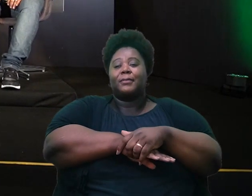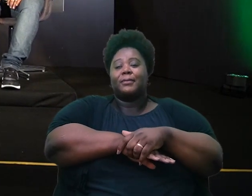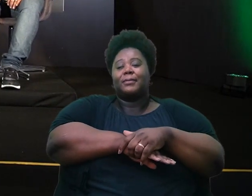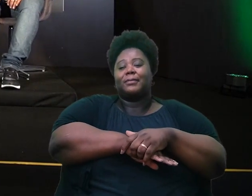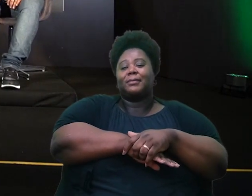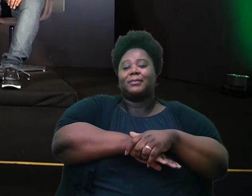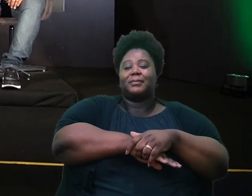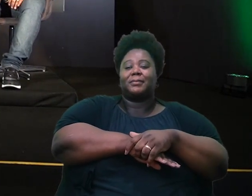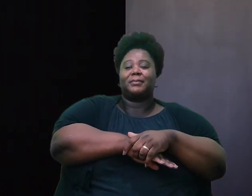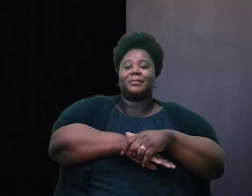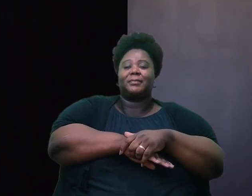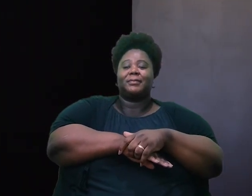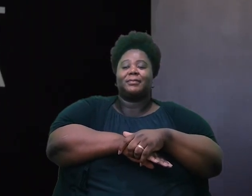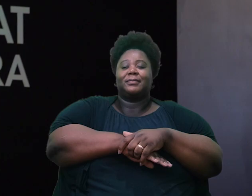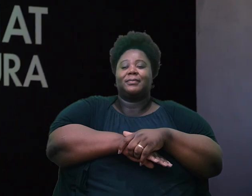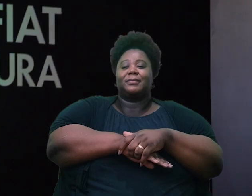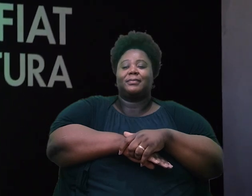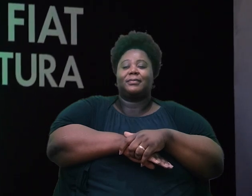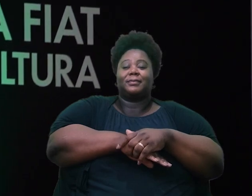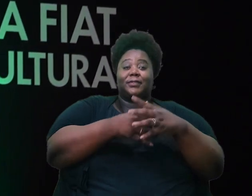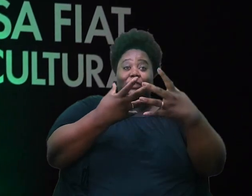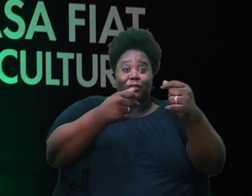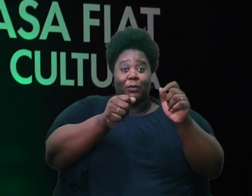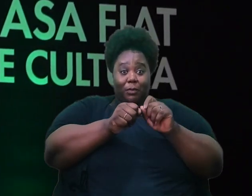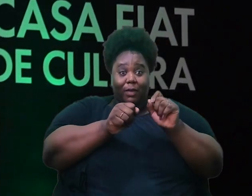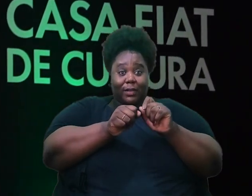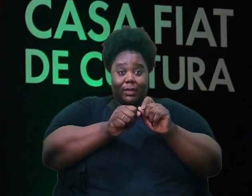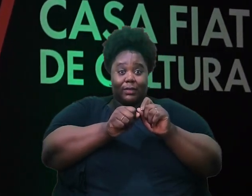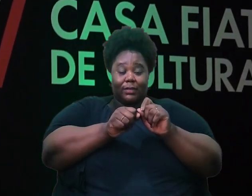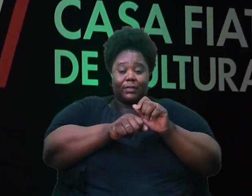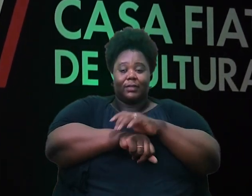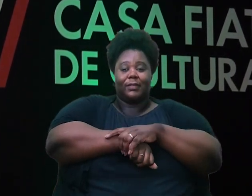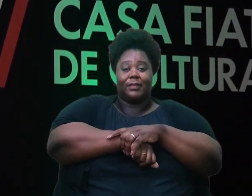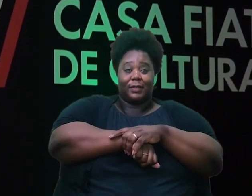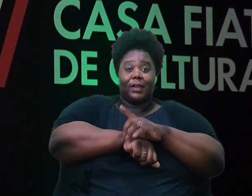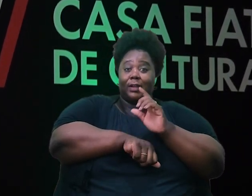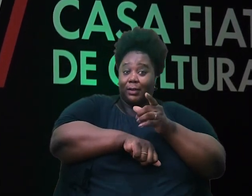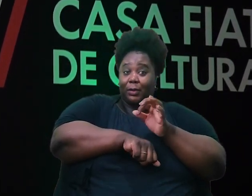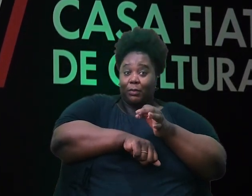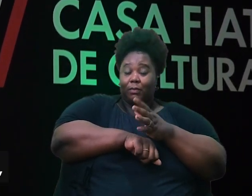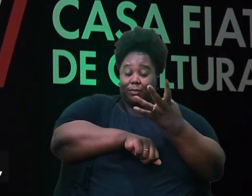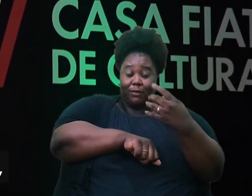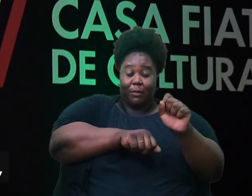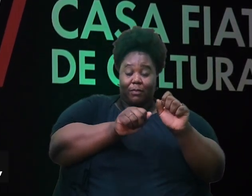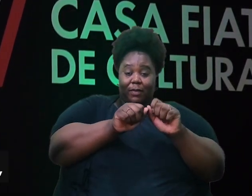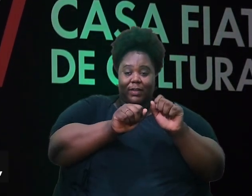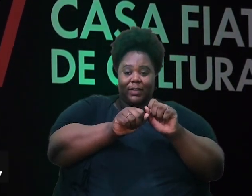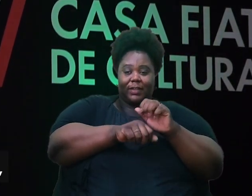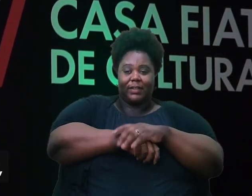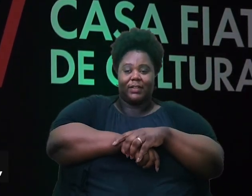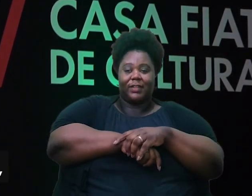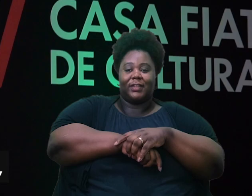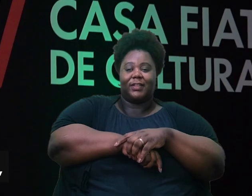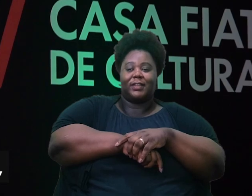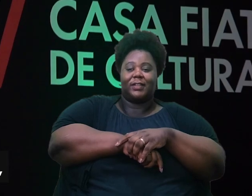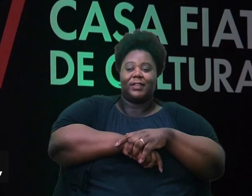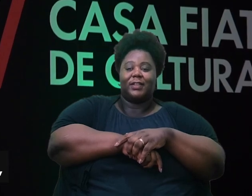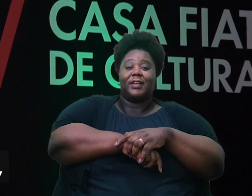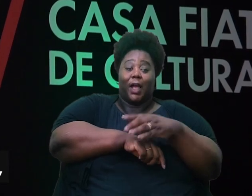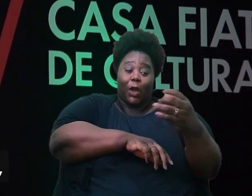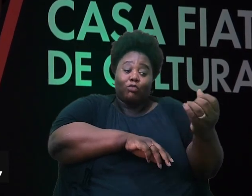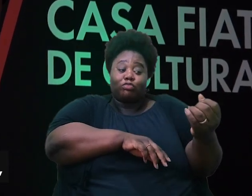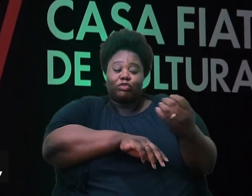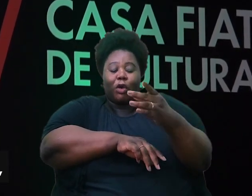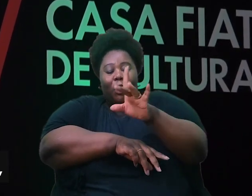Não. Vamos fazer a síncope, né? Oi, é um novo dia,